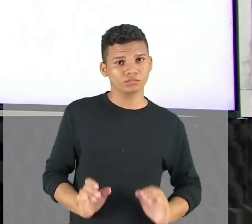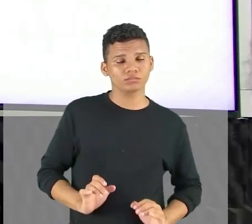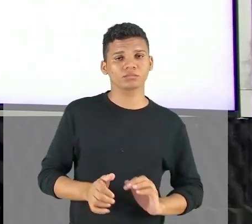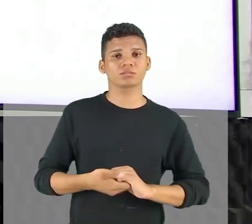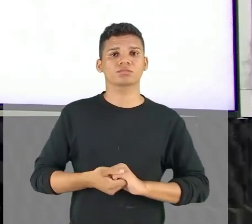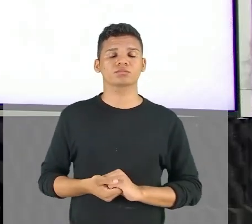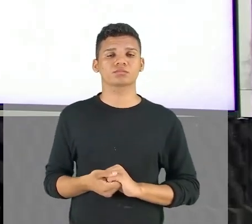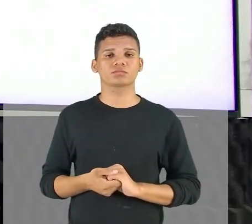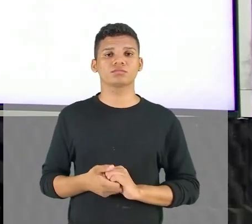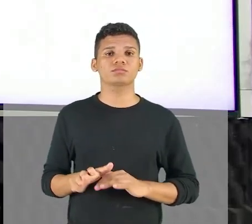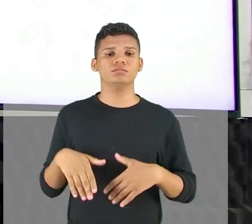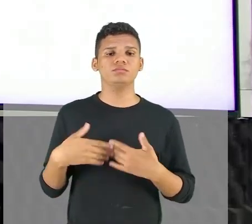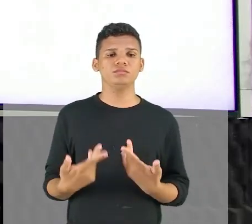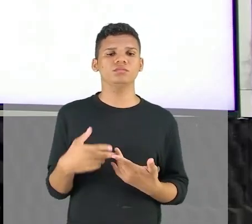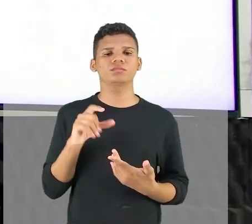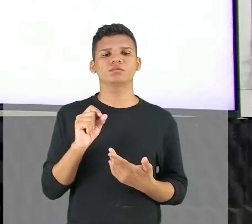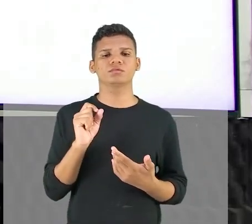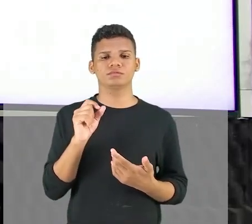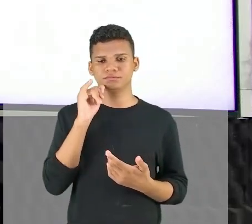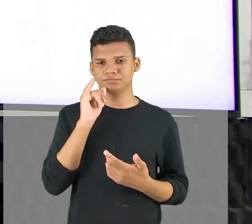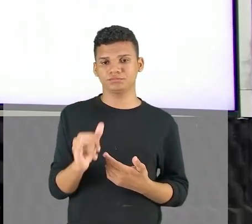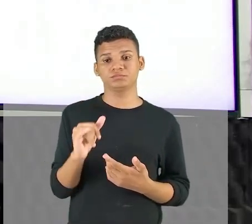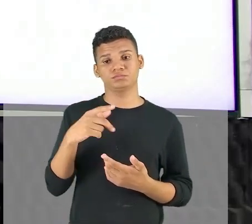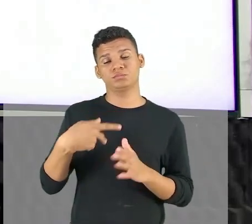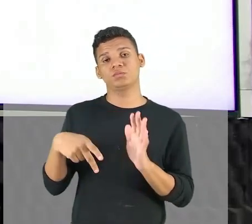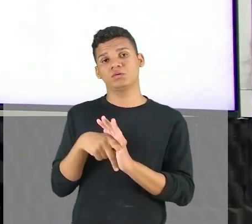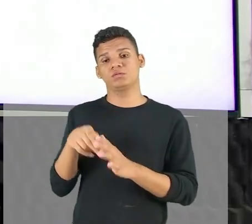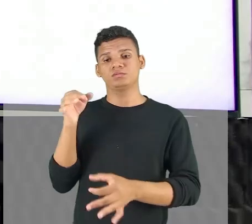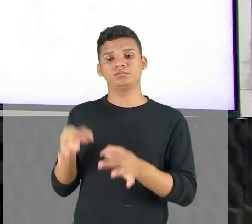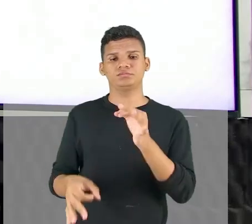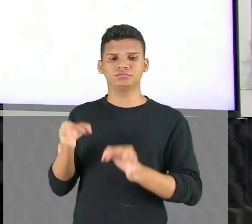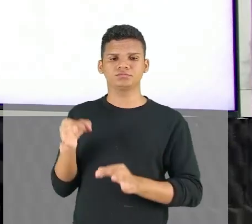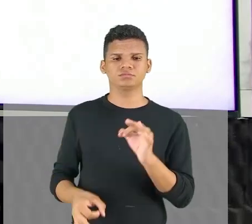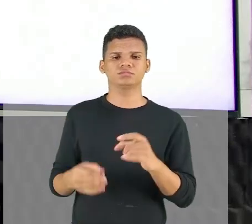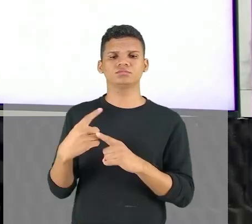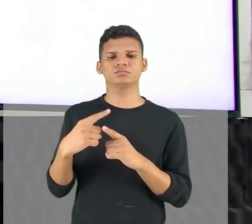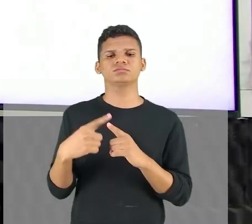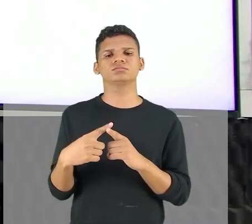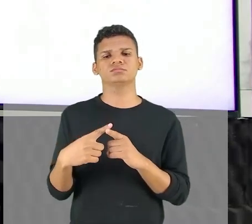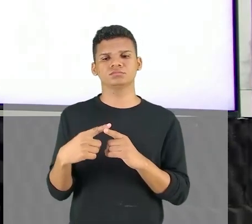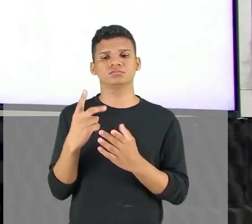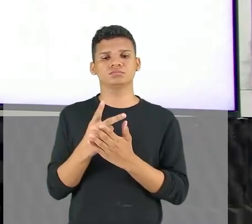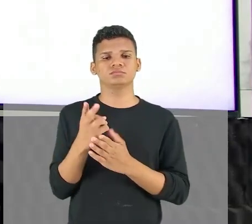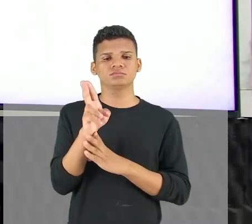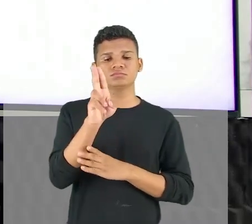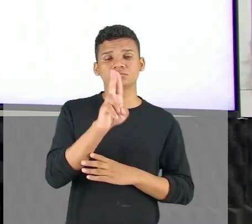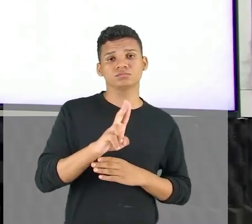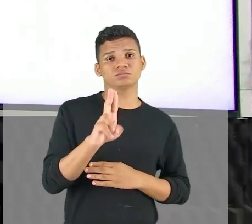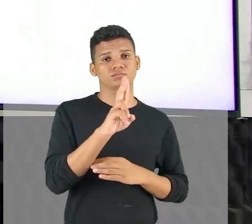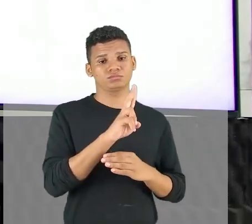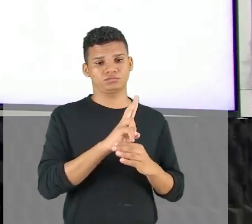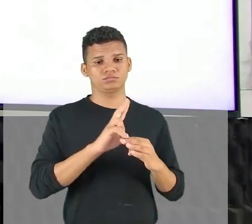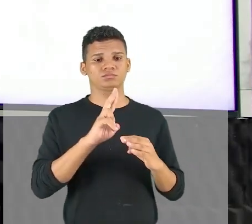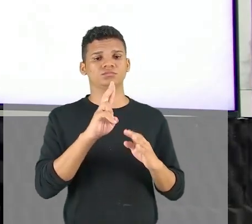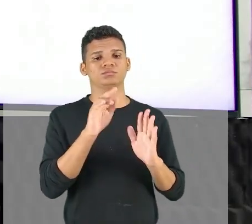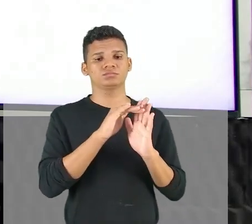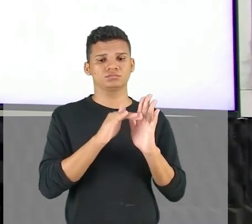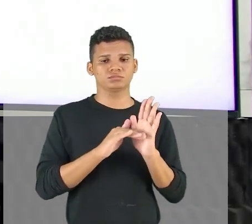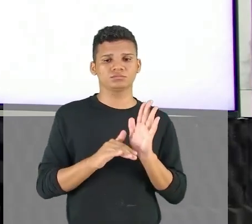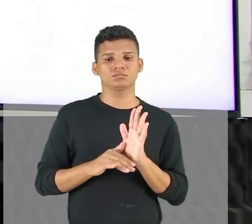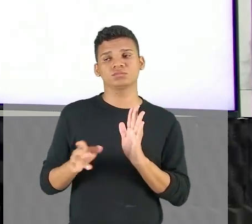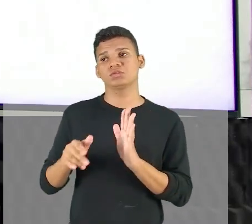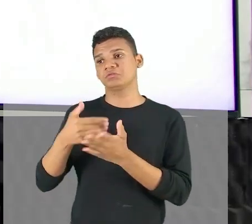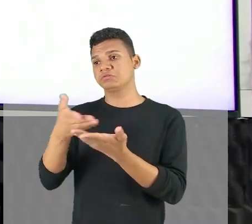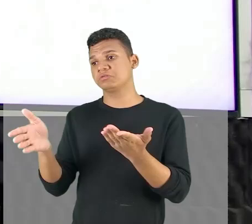Então, diz-se que a cooperação é justa porque seus termos são tais que todos os participantes podem